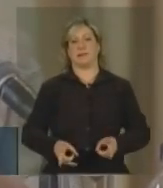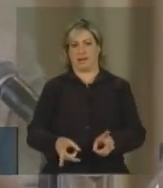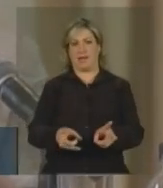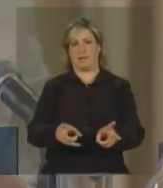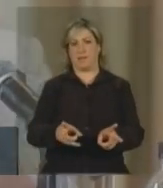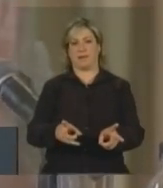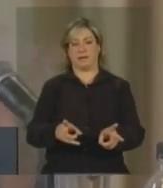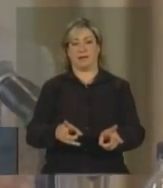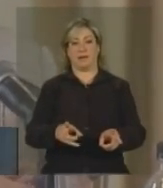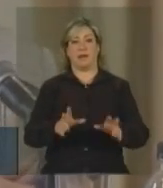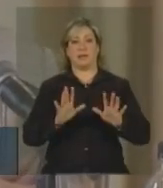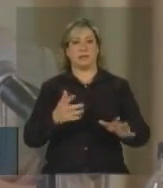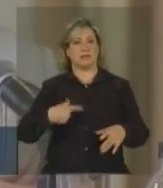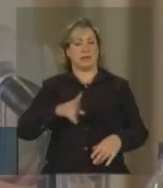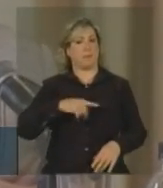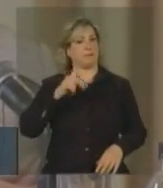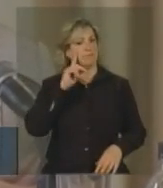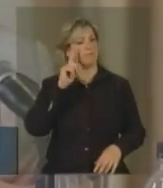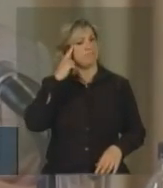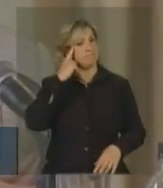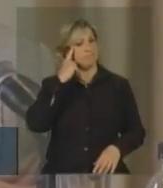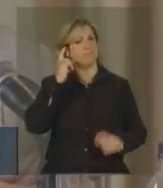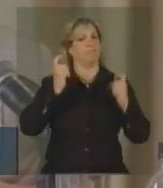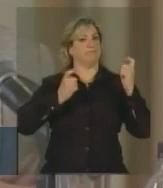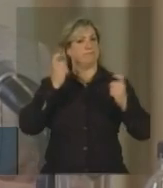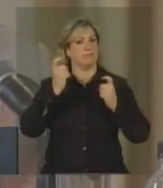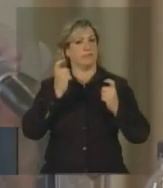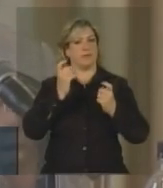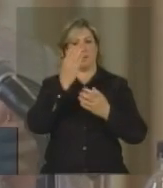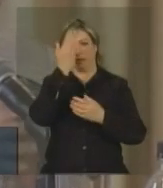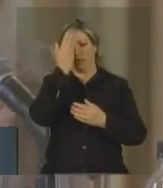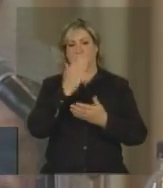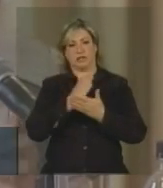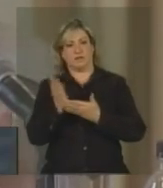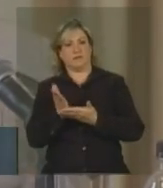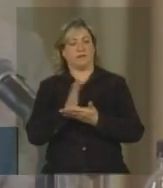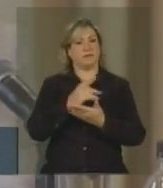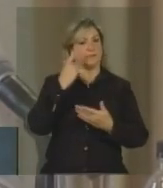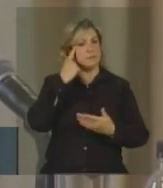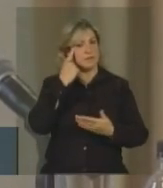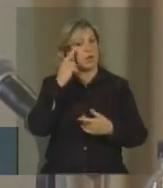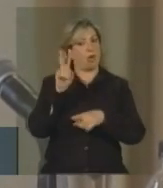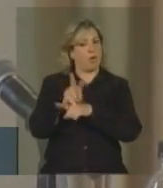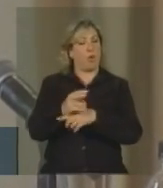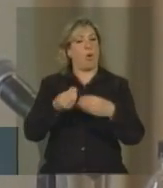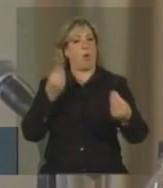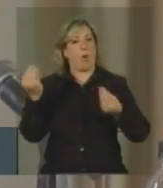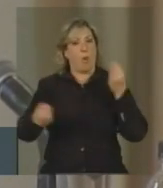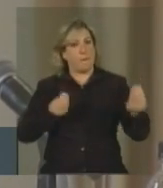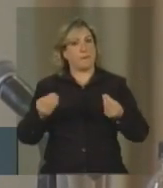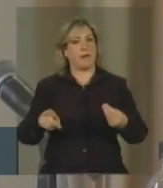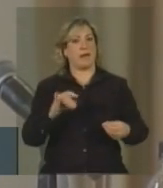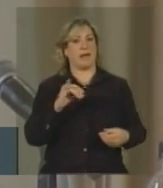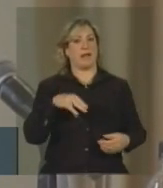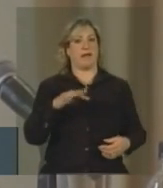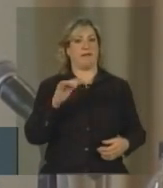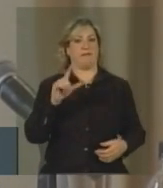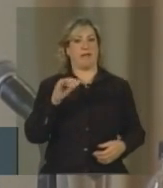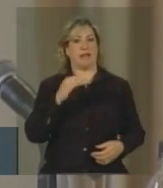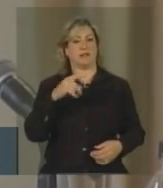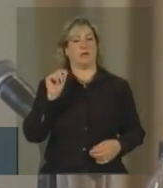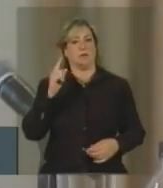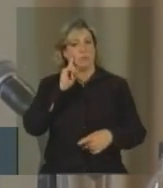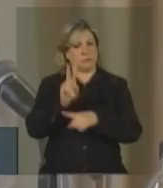nosso olhar está dividido entre olhar a inflação e, ao mesmo tempo, sustentar o